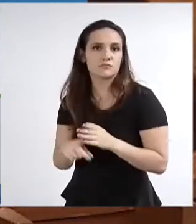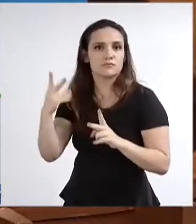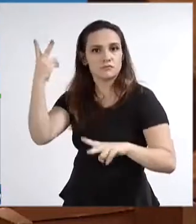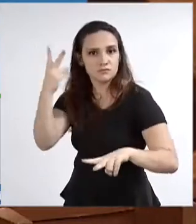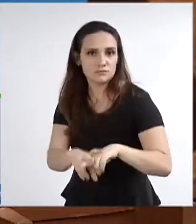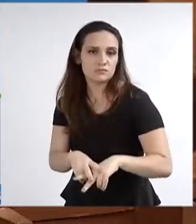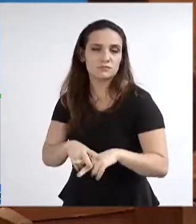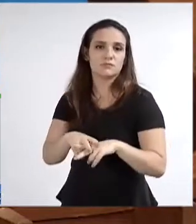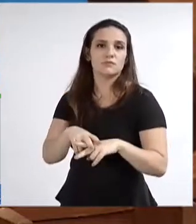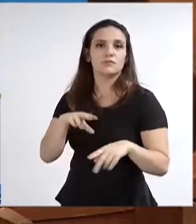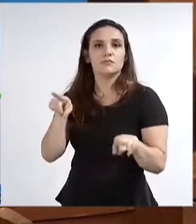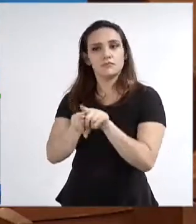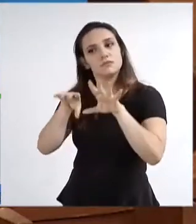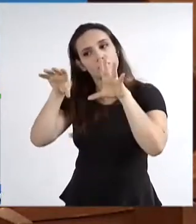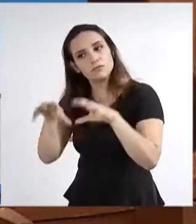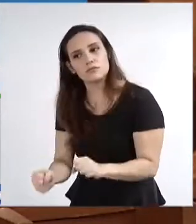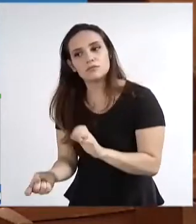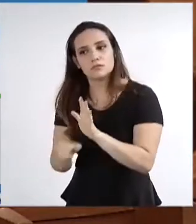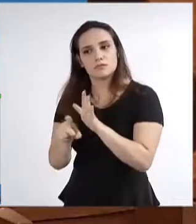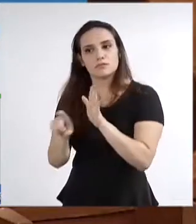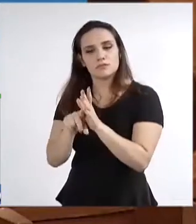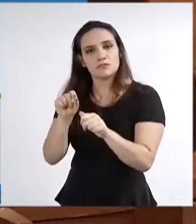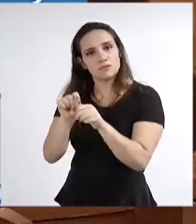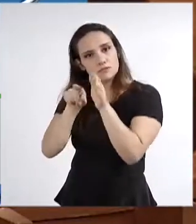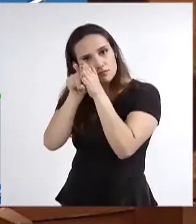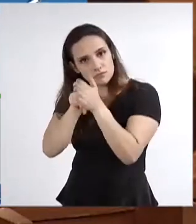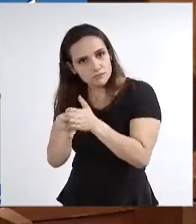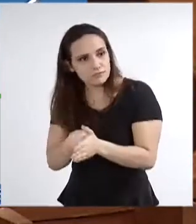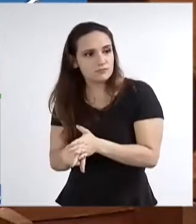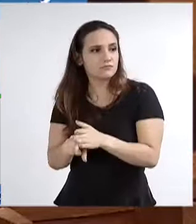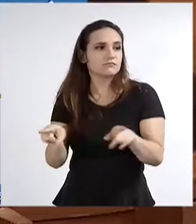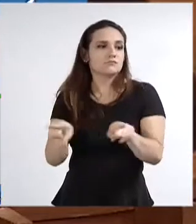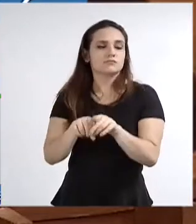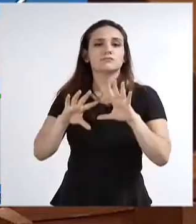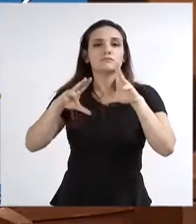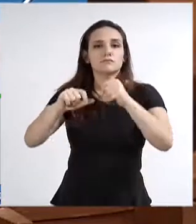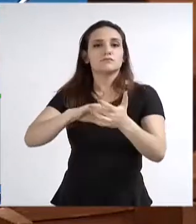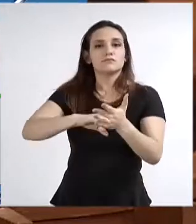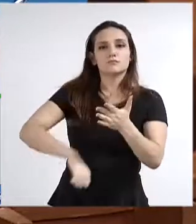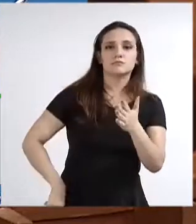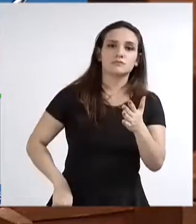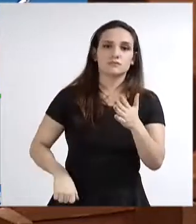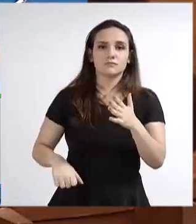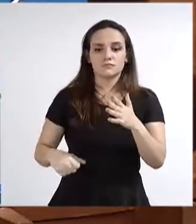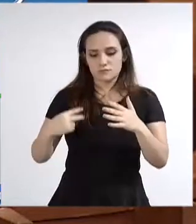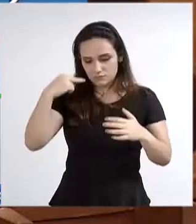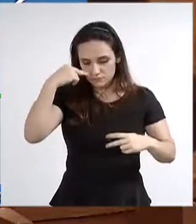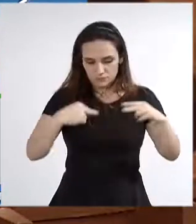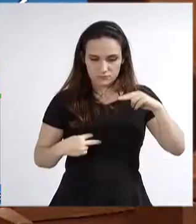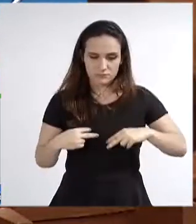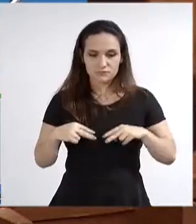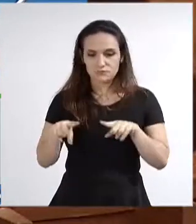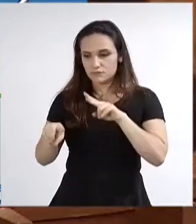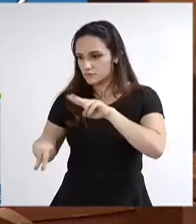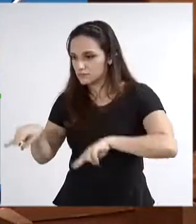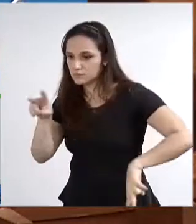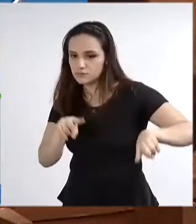na condução dos procedimentos investigatórios, nos exames periciais que são